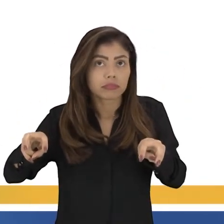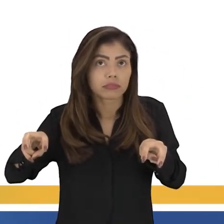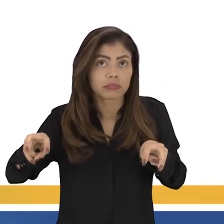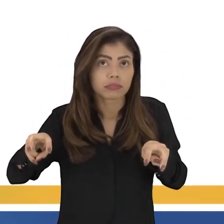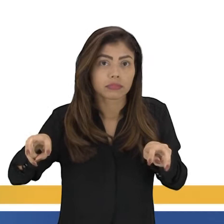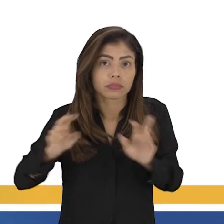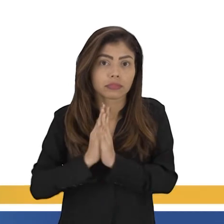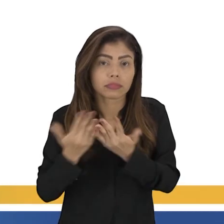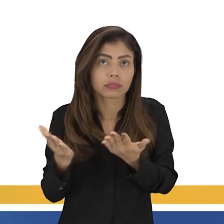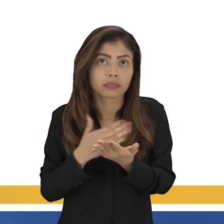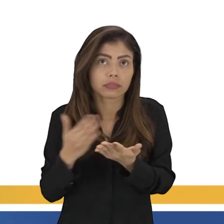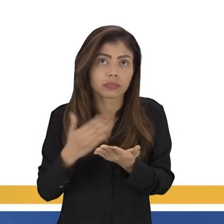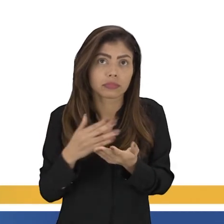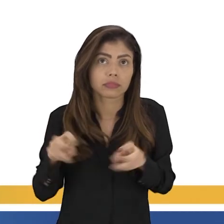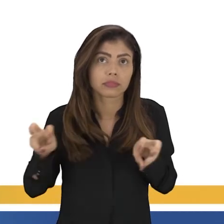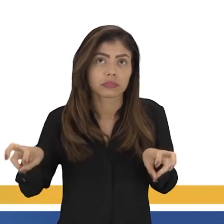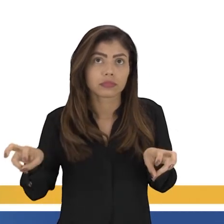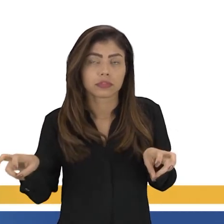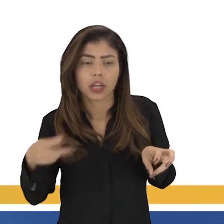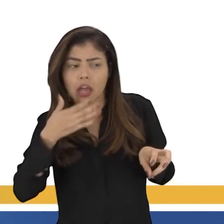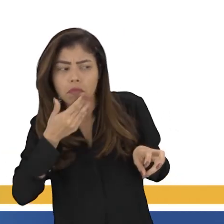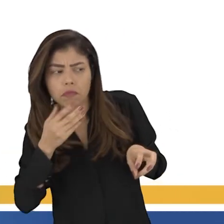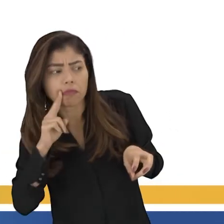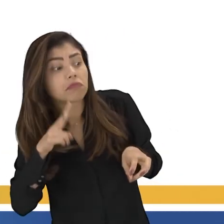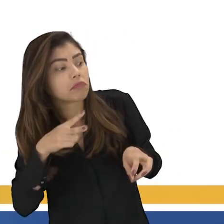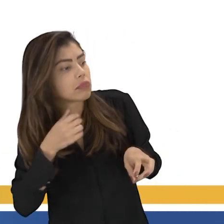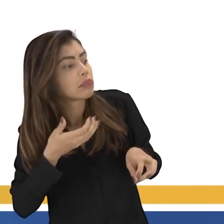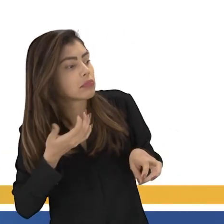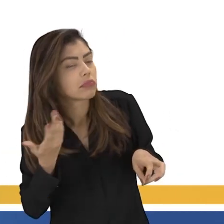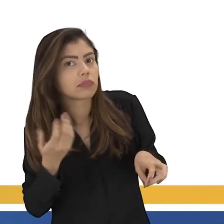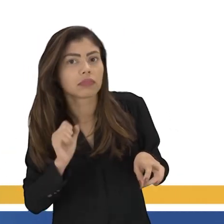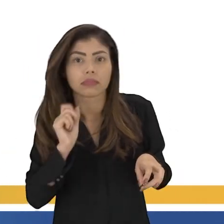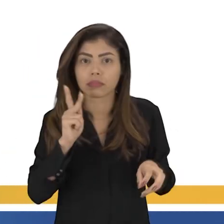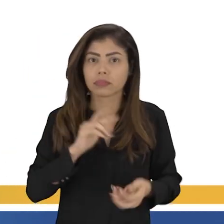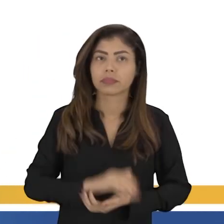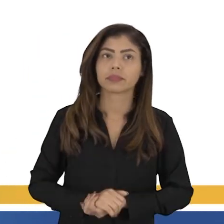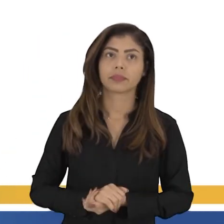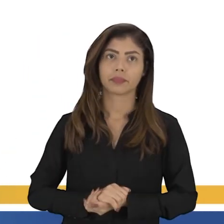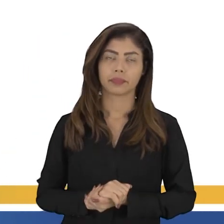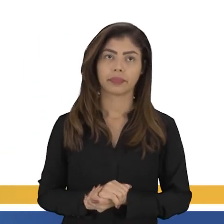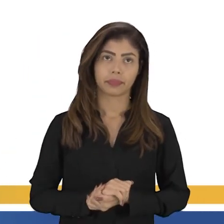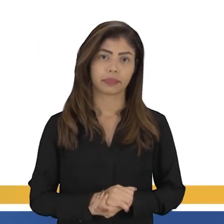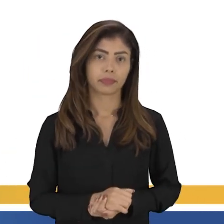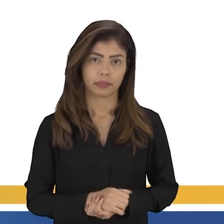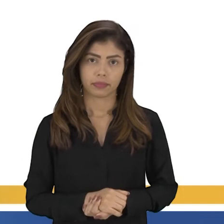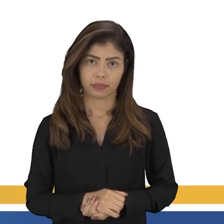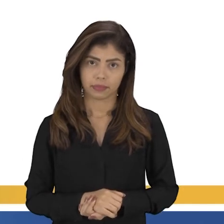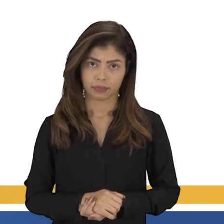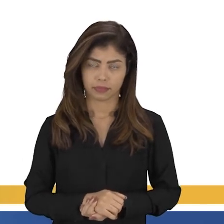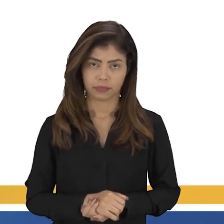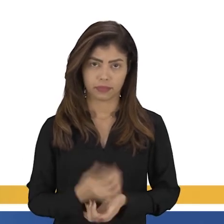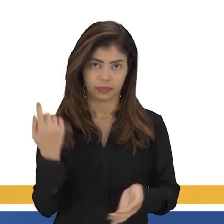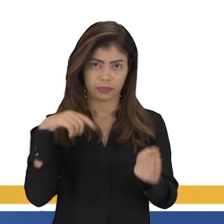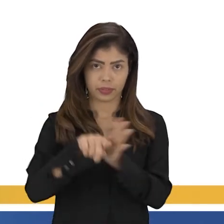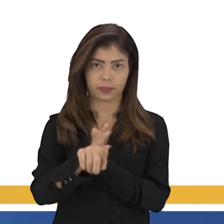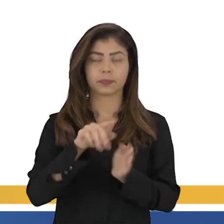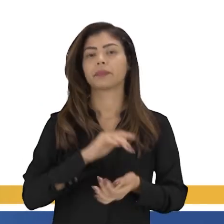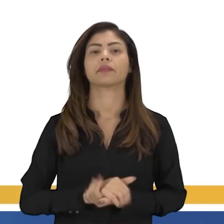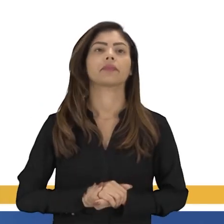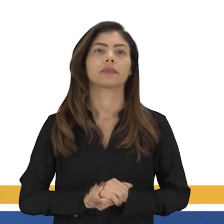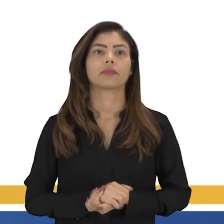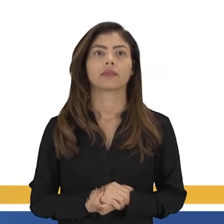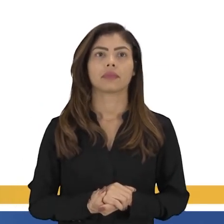um livro nas mãos e tem um que está chamando o outro. Ok, agora eu vou passar para a pergunta.